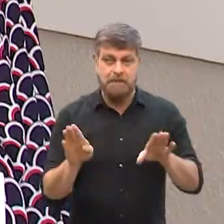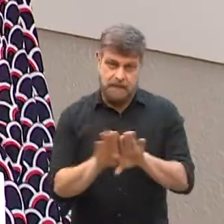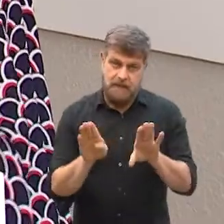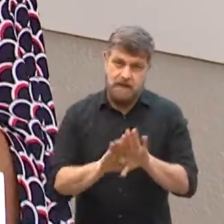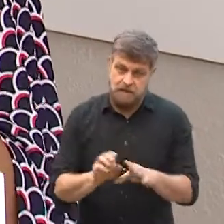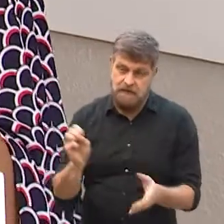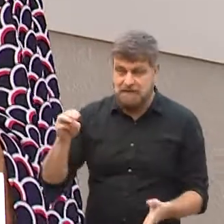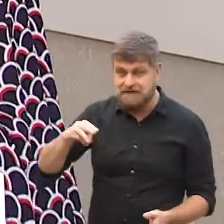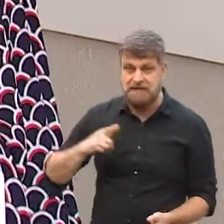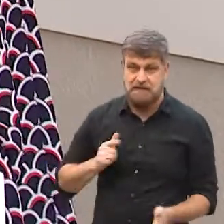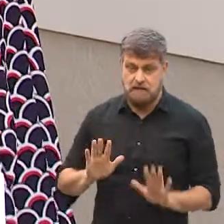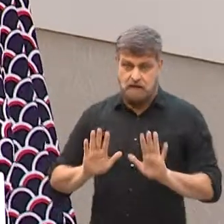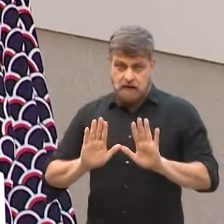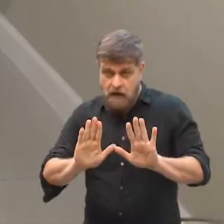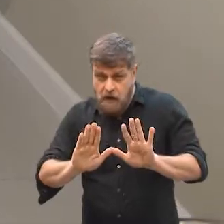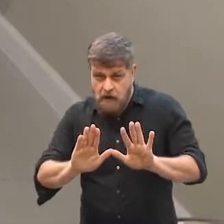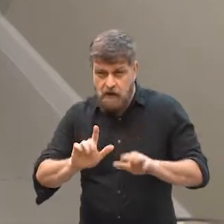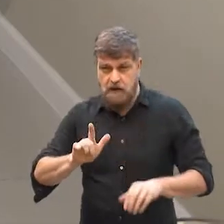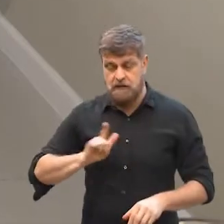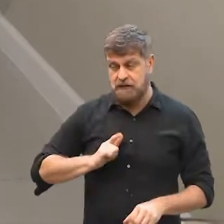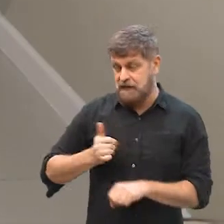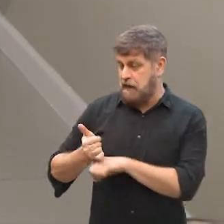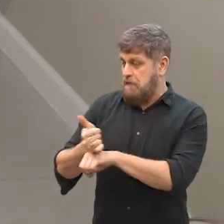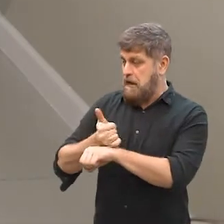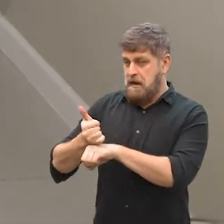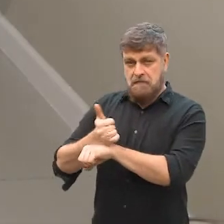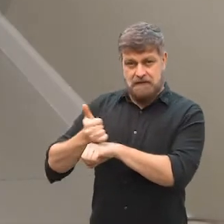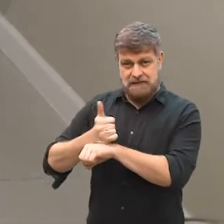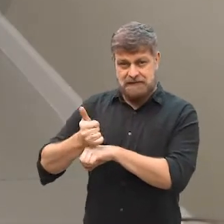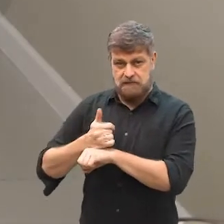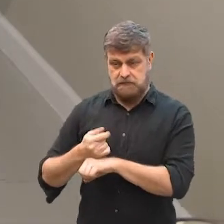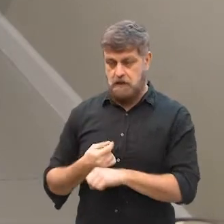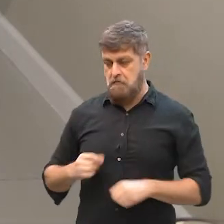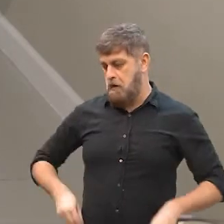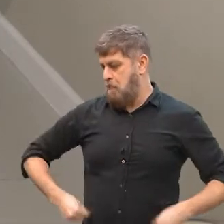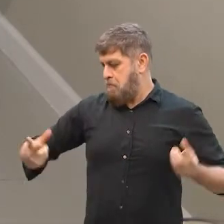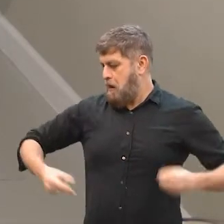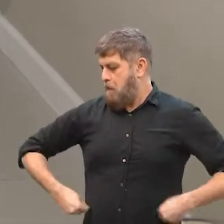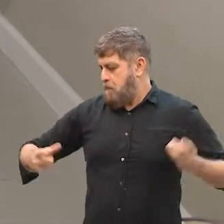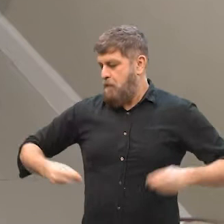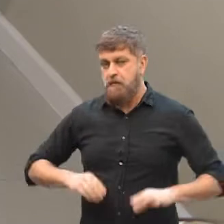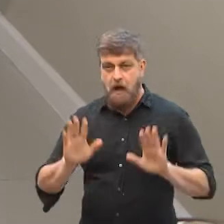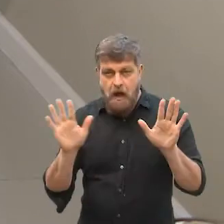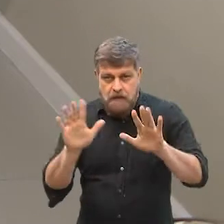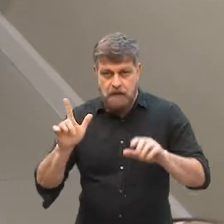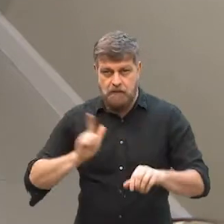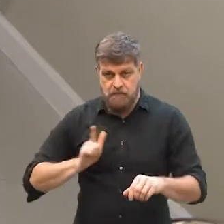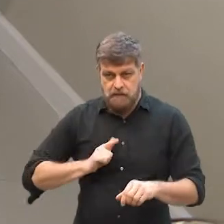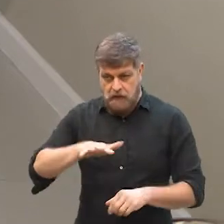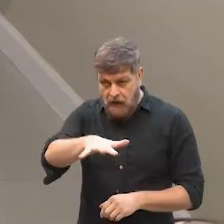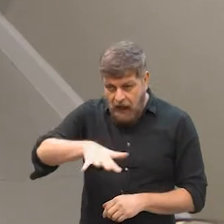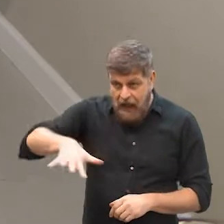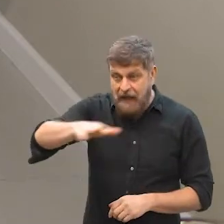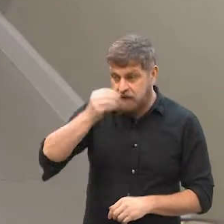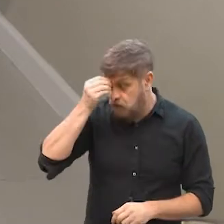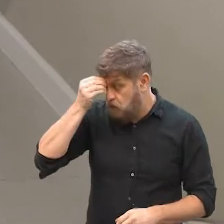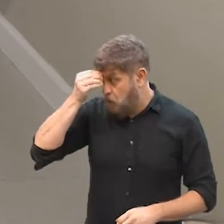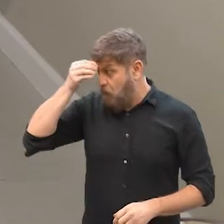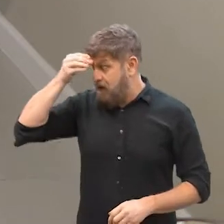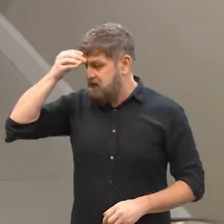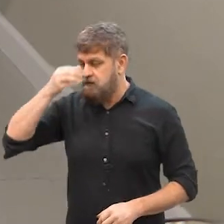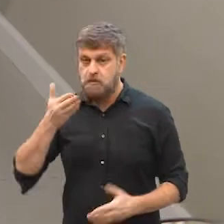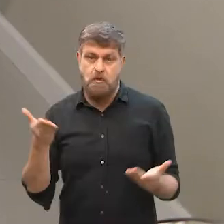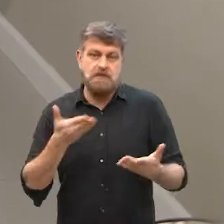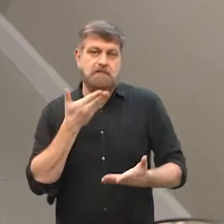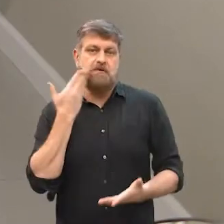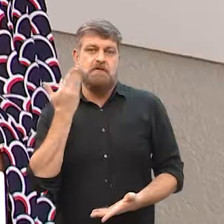assim, não é uma profissão que você tem que ter muito investimento. Eu acho que tem que ter um investimento muito grande nessa parte de conhecimento, que hoje está bem